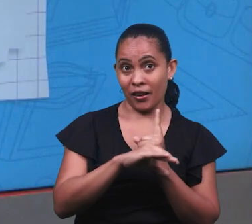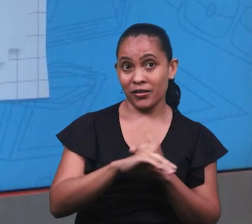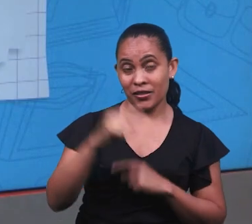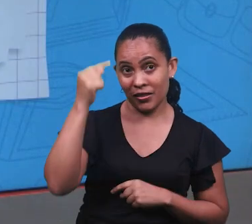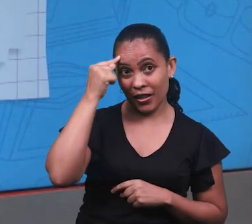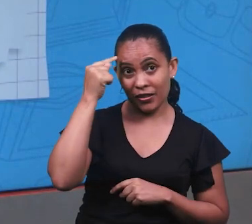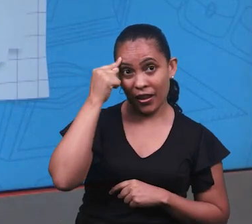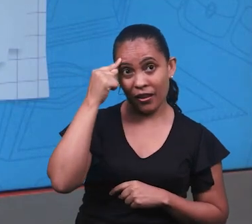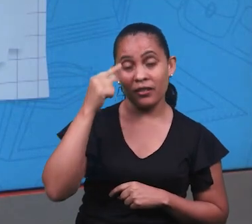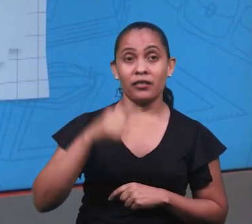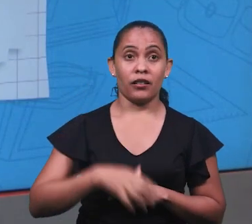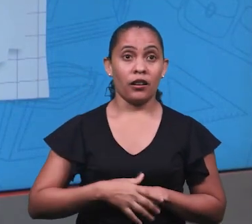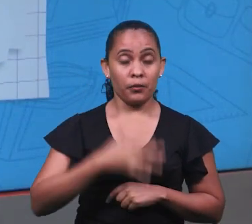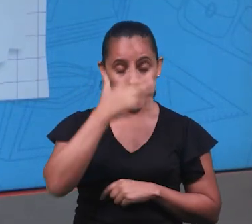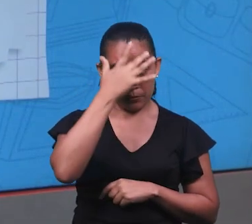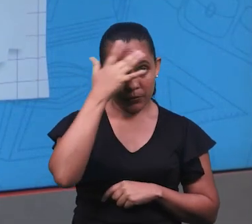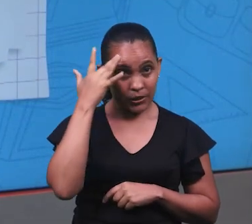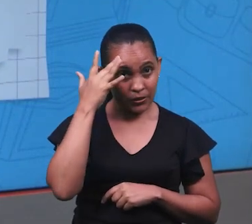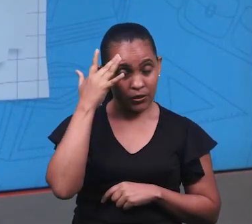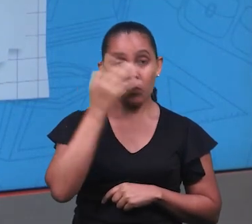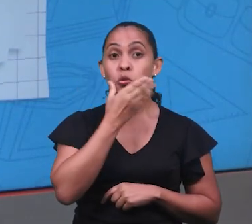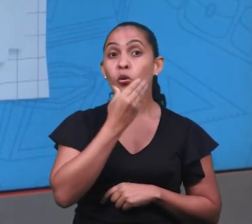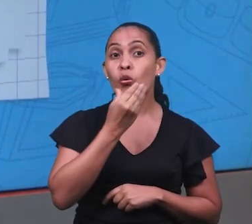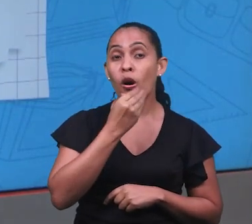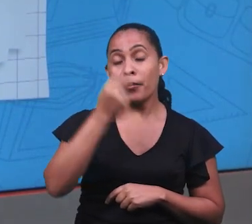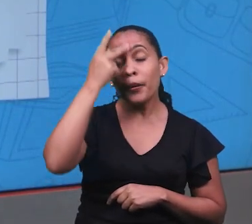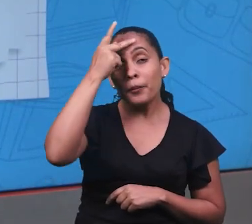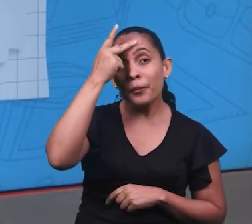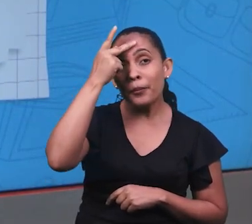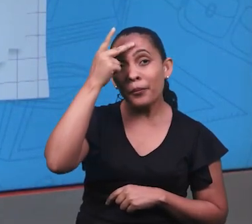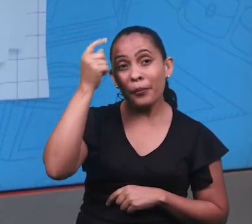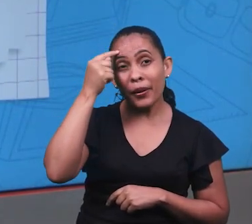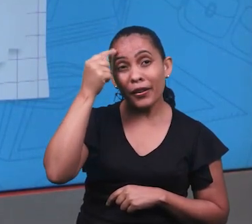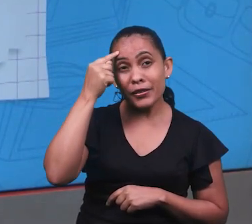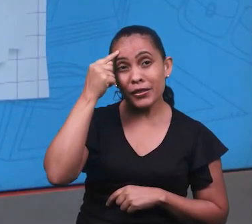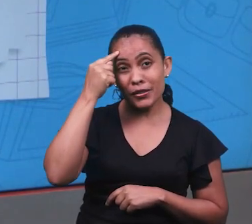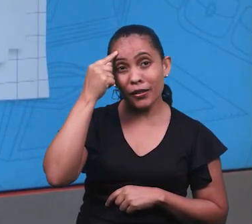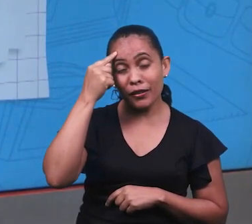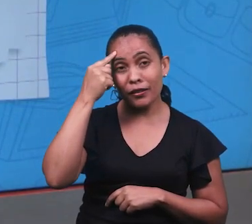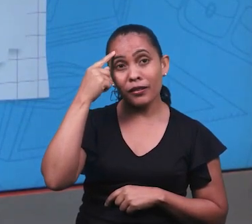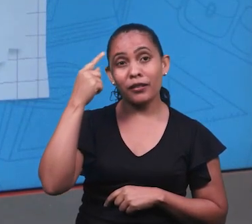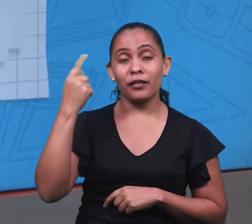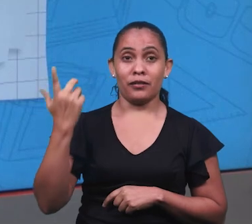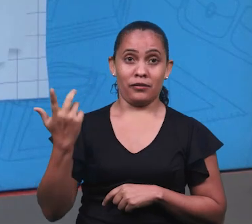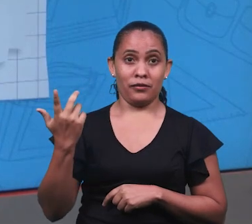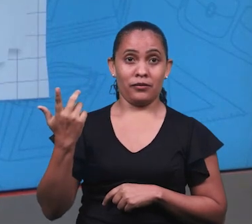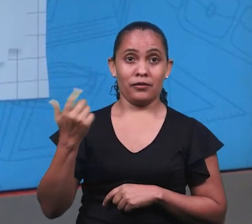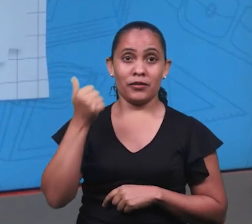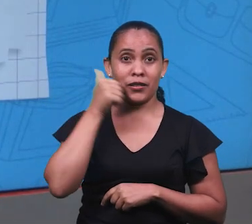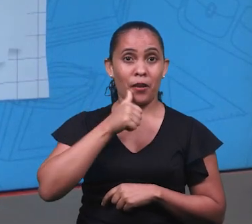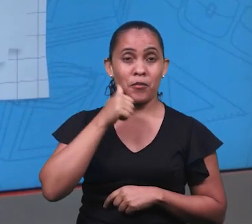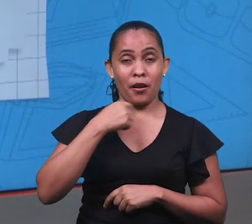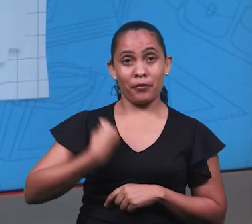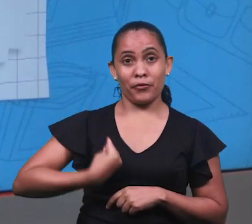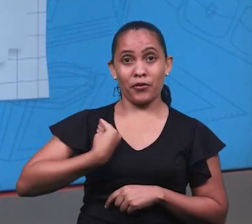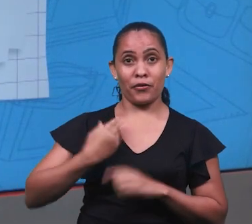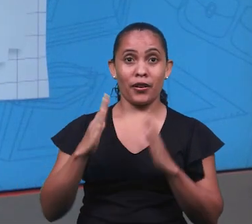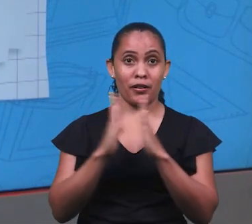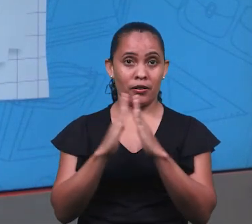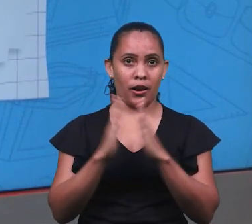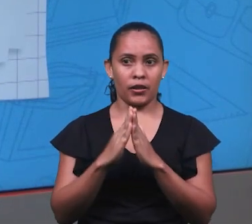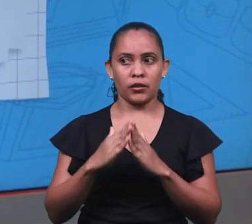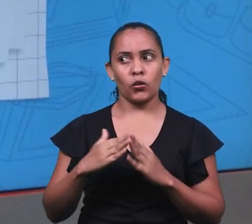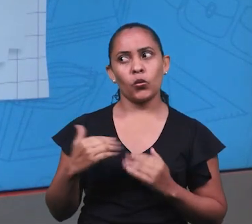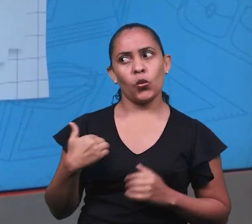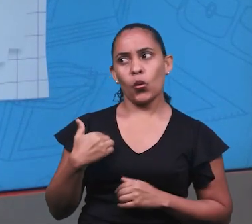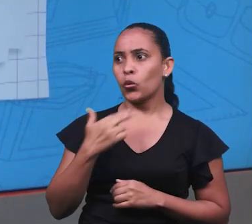machismo, que é uma herança lá do período colonial. Você está selecionando as ideias. E eu vou tentar comprovar isso hoje, porque eu não